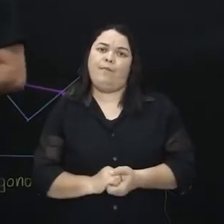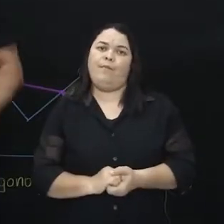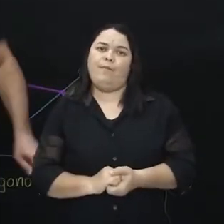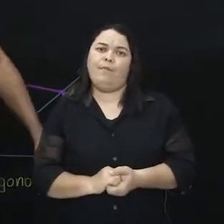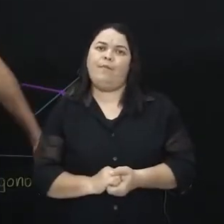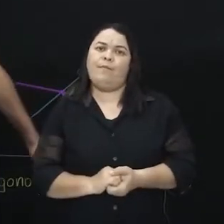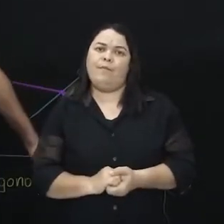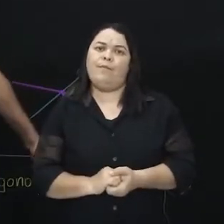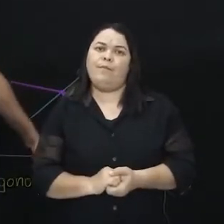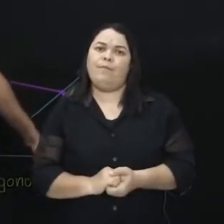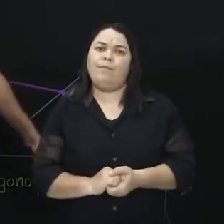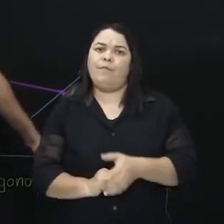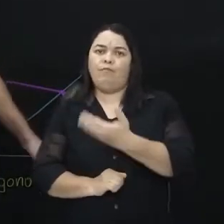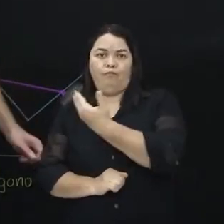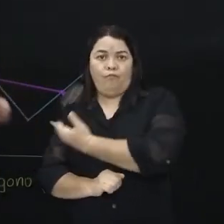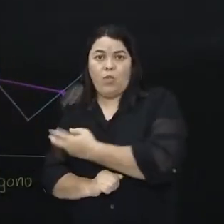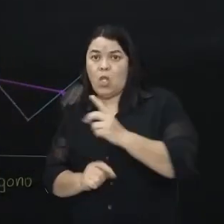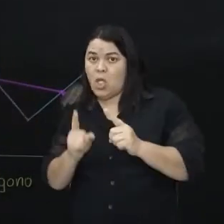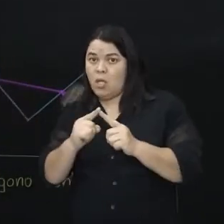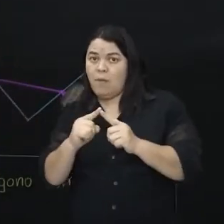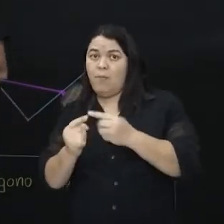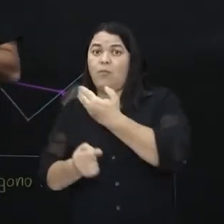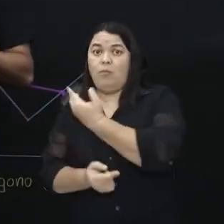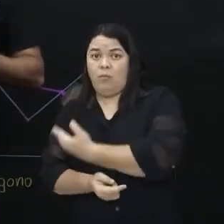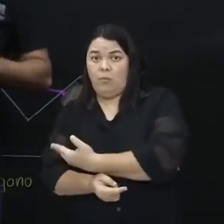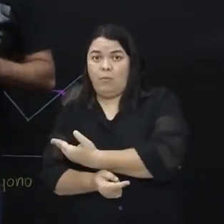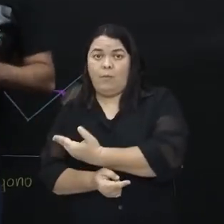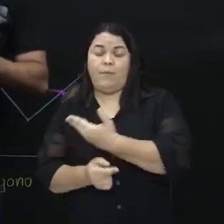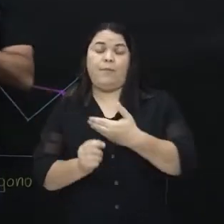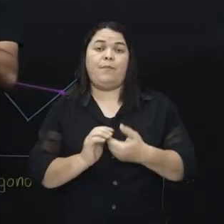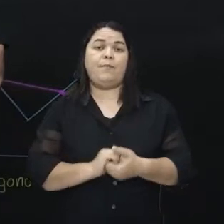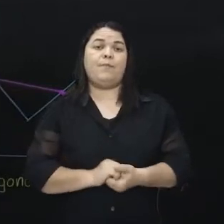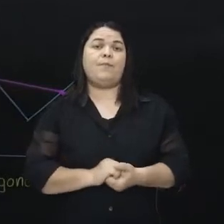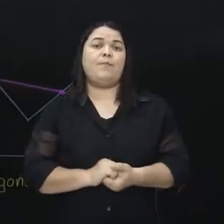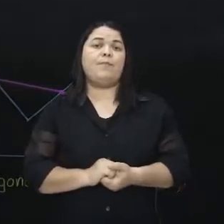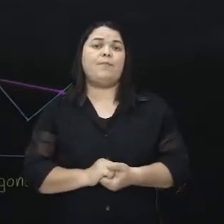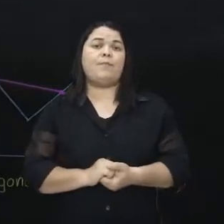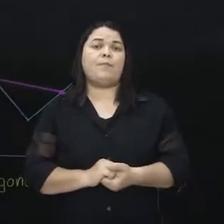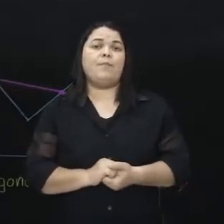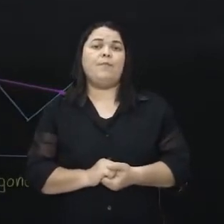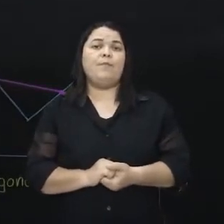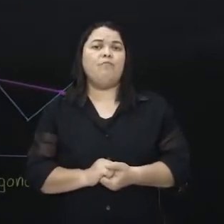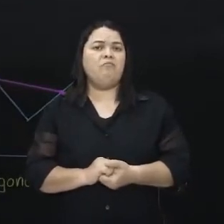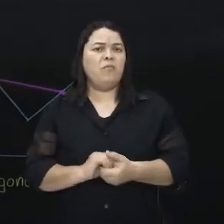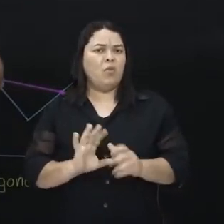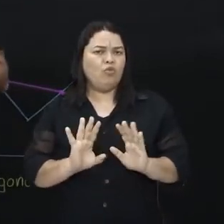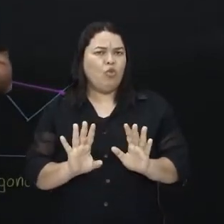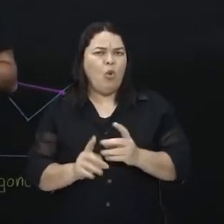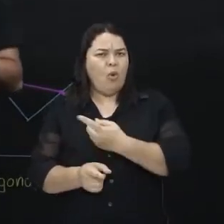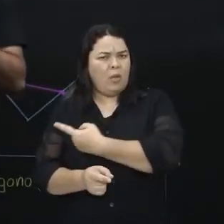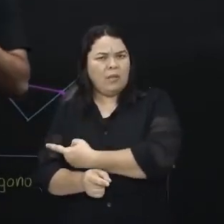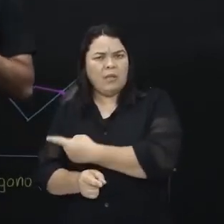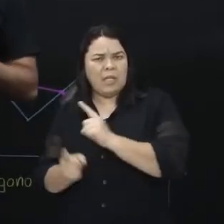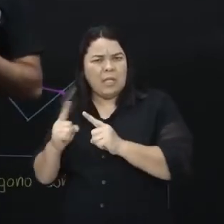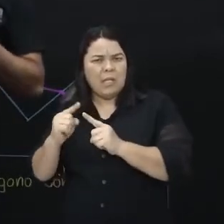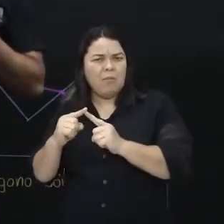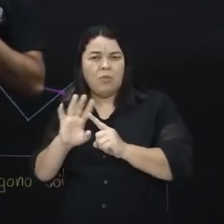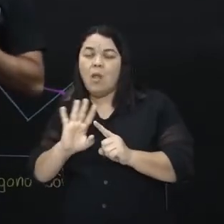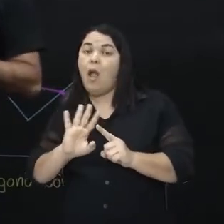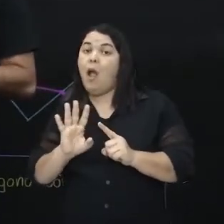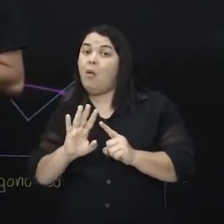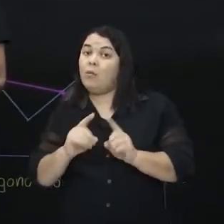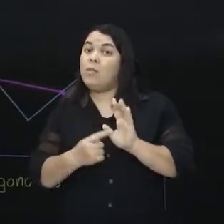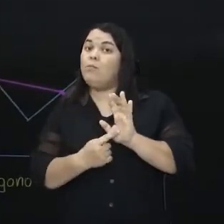heptágono ele é côncavo, tá? Então o heptágono só existe côncavo? Claro que não. Eu só estou